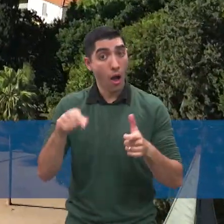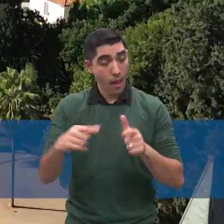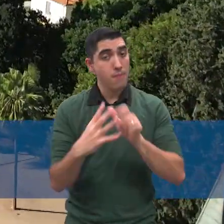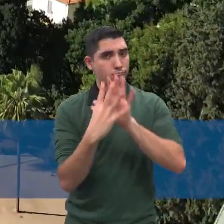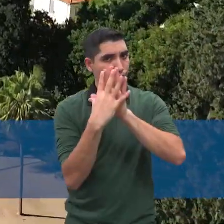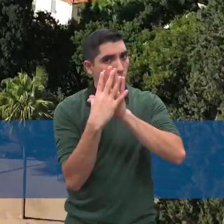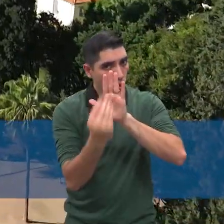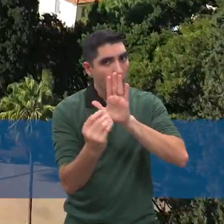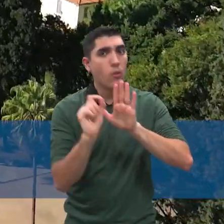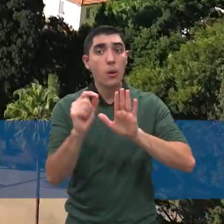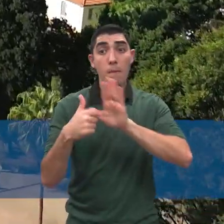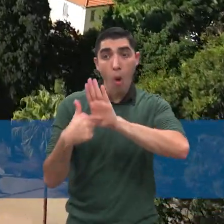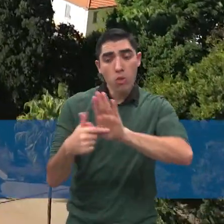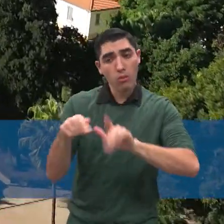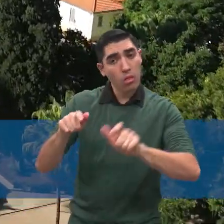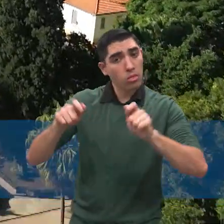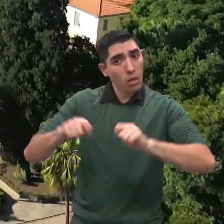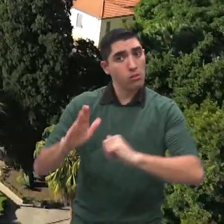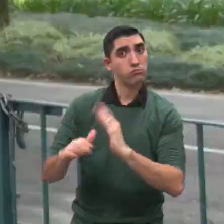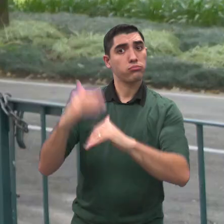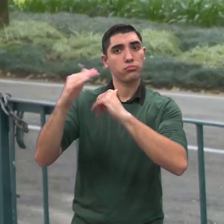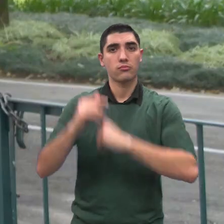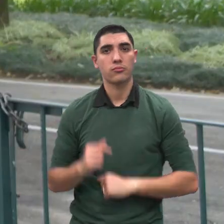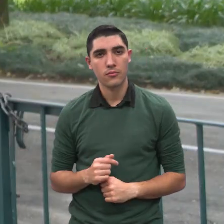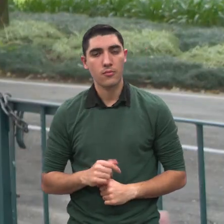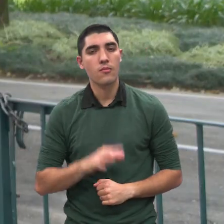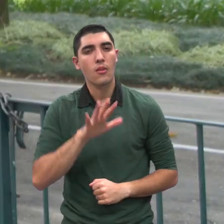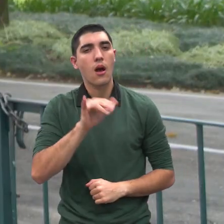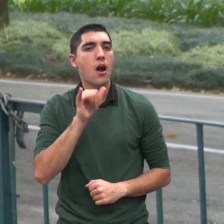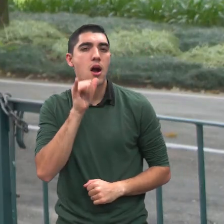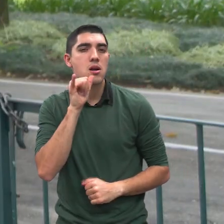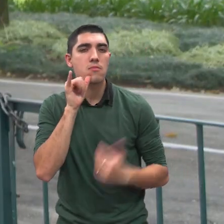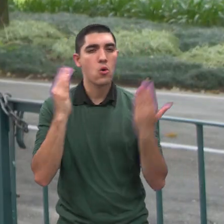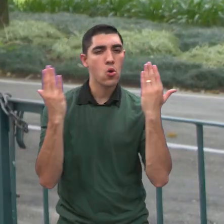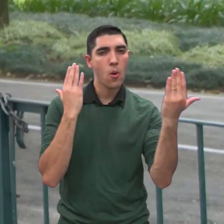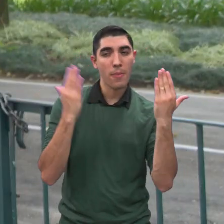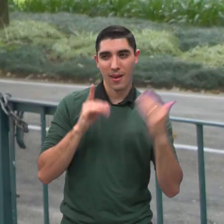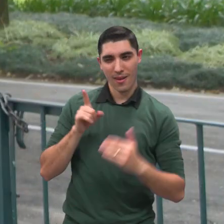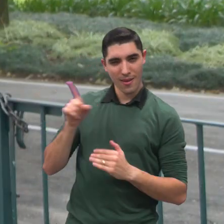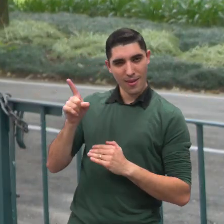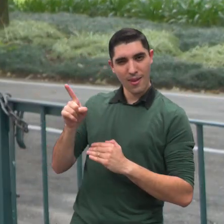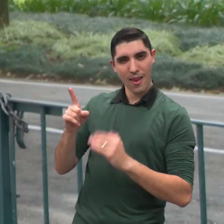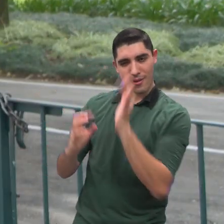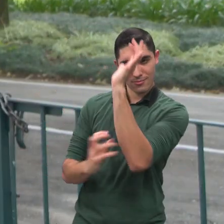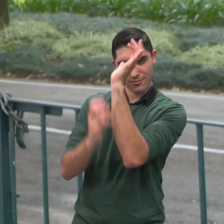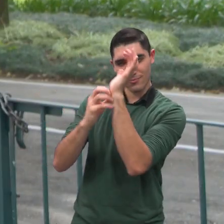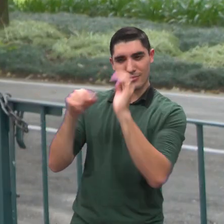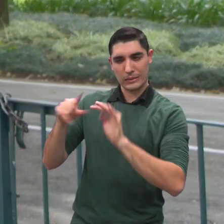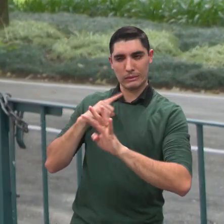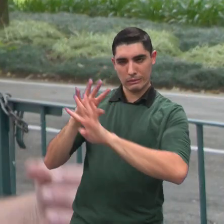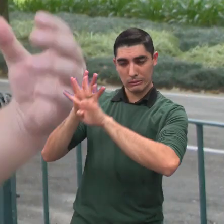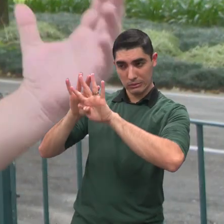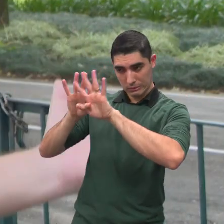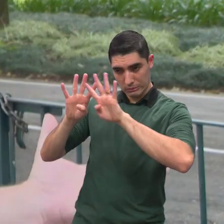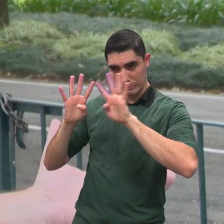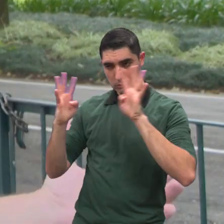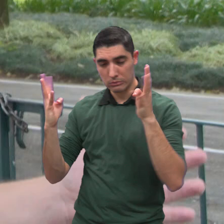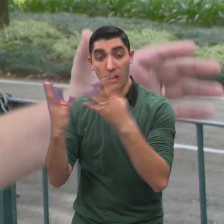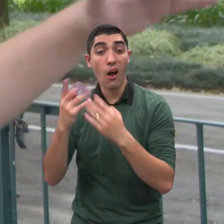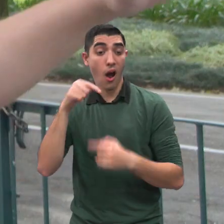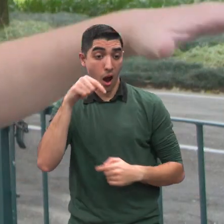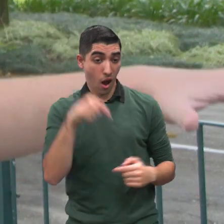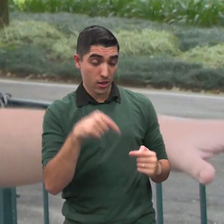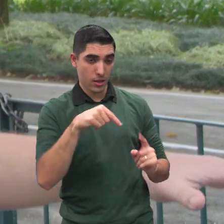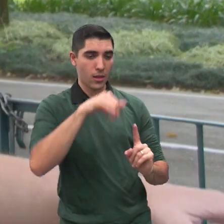como os espaços urbanos podem evoluir. Você vê até um pequeno exemplo do Vicentina Aranha, que já tem uma grade maior, com aqui o Parque